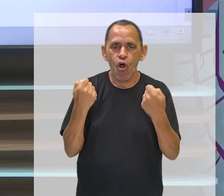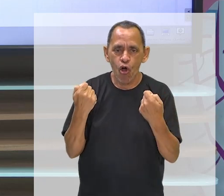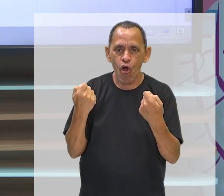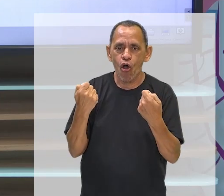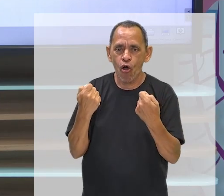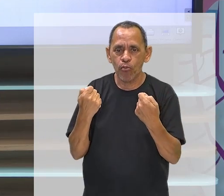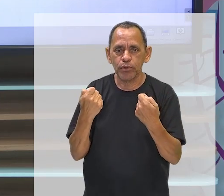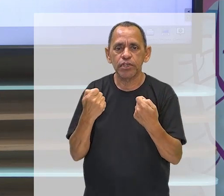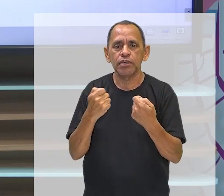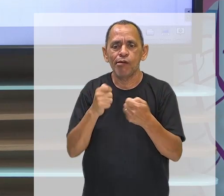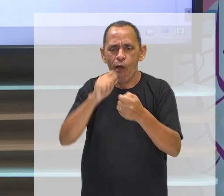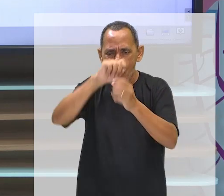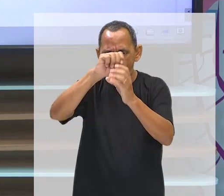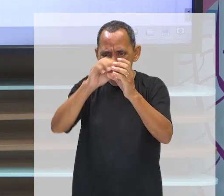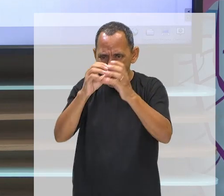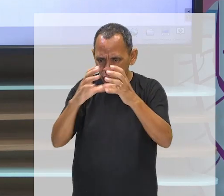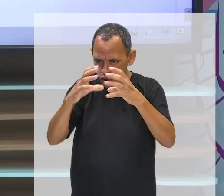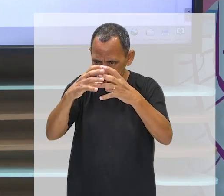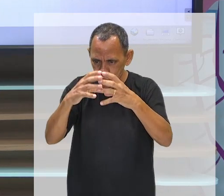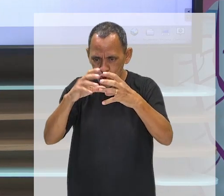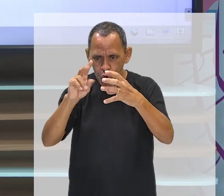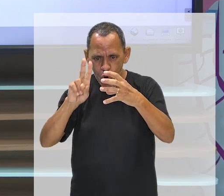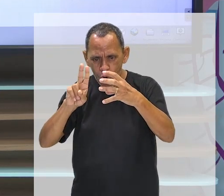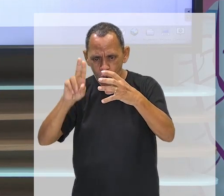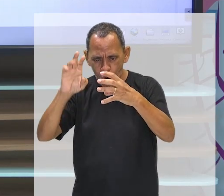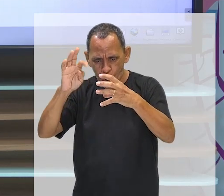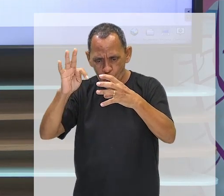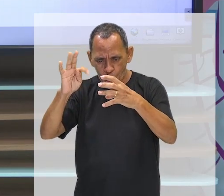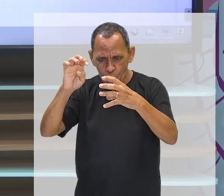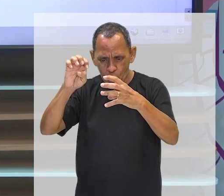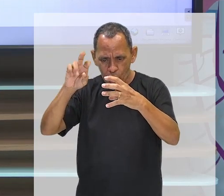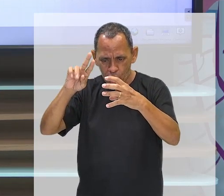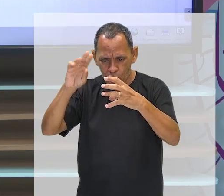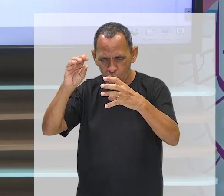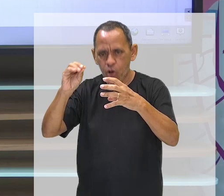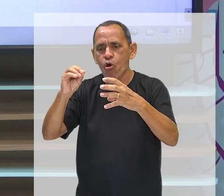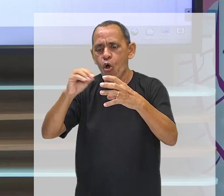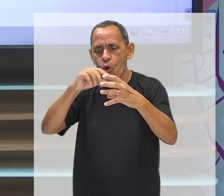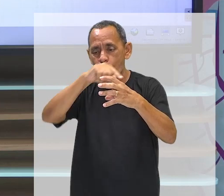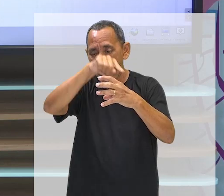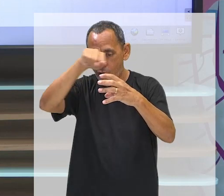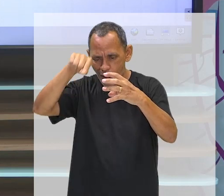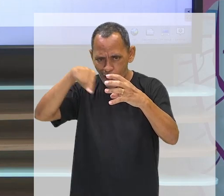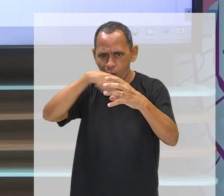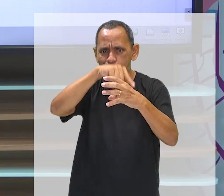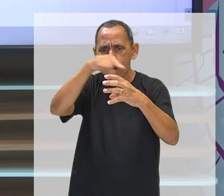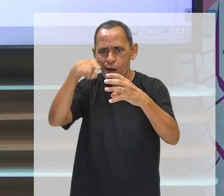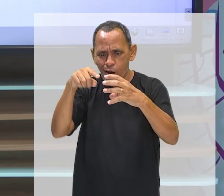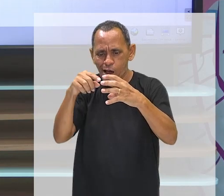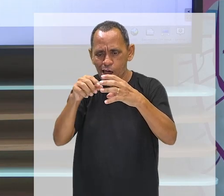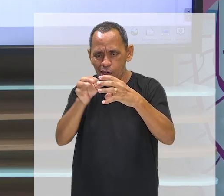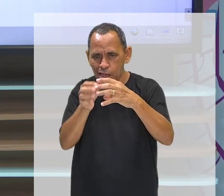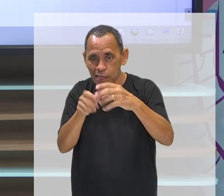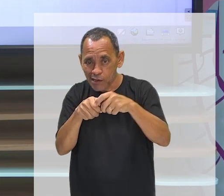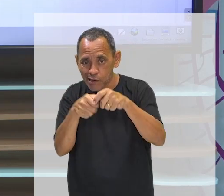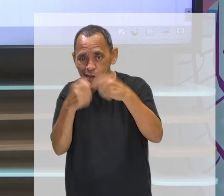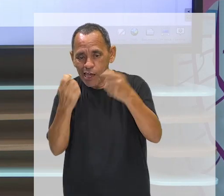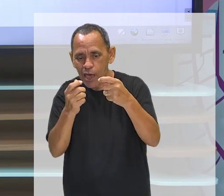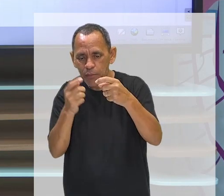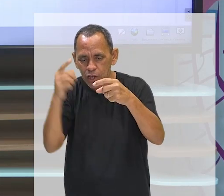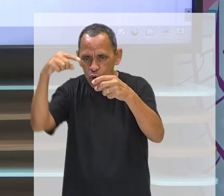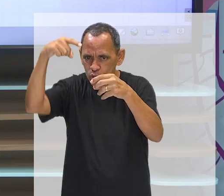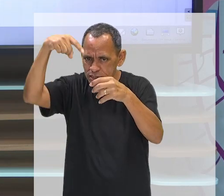tem então a fecundação. Então é importante que tenha esse amadurecimento dessa célula que foi produzida lá no testículo, e esse amadurecimento